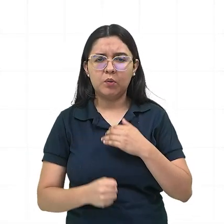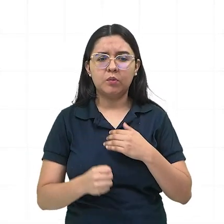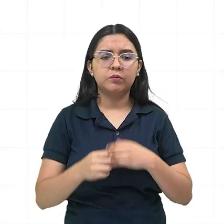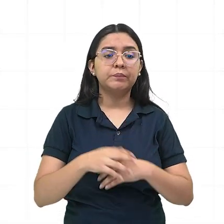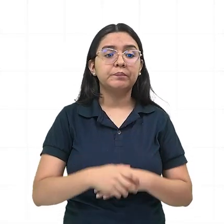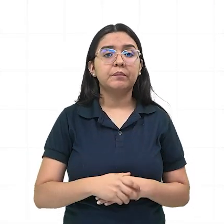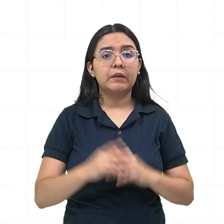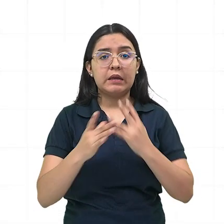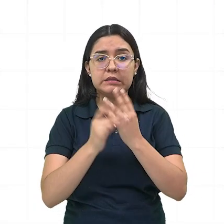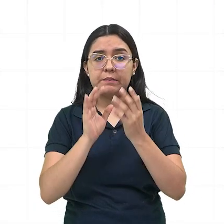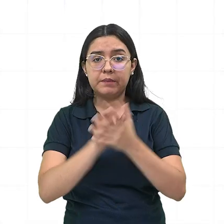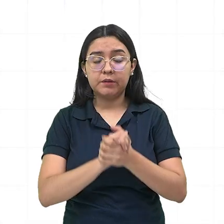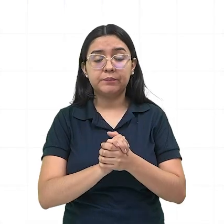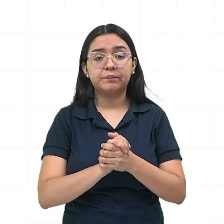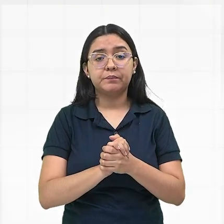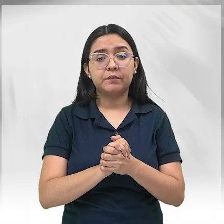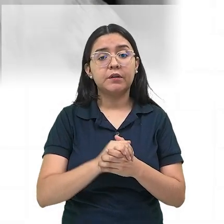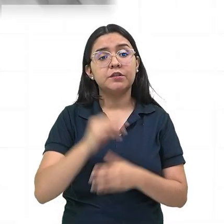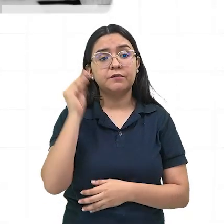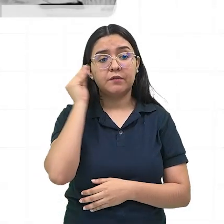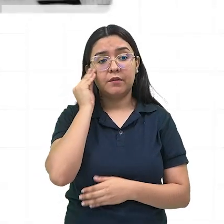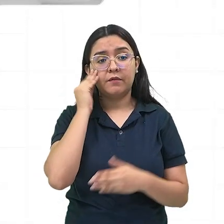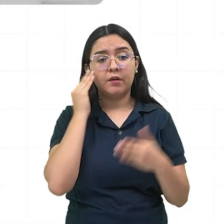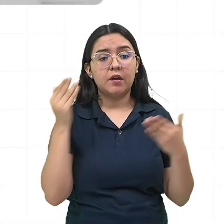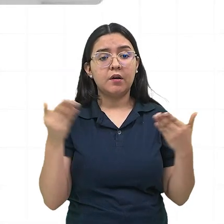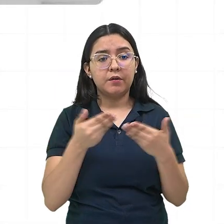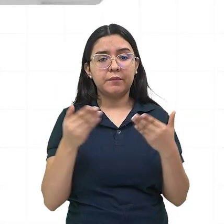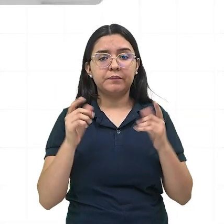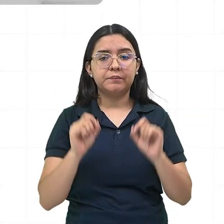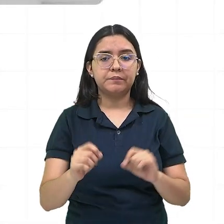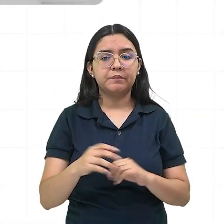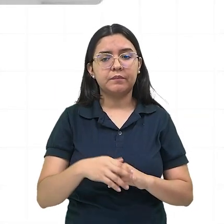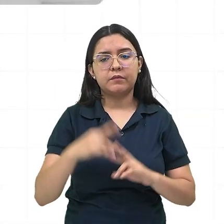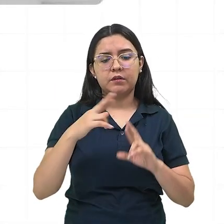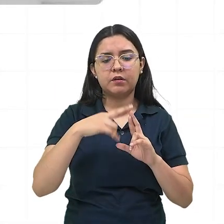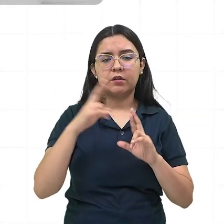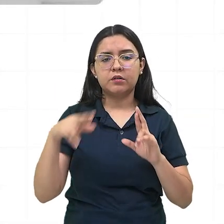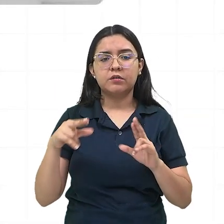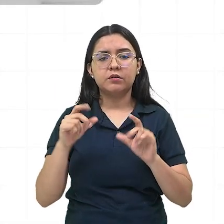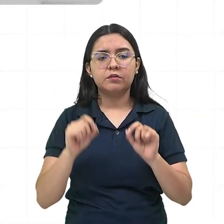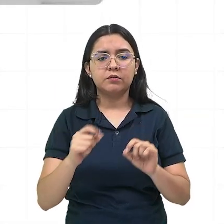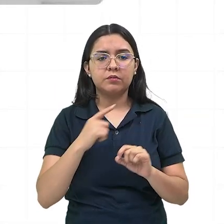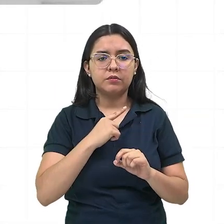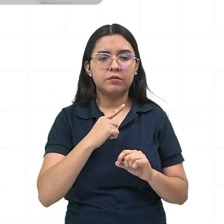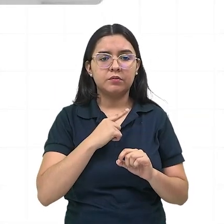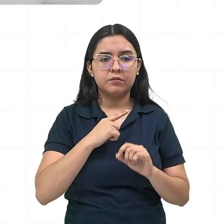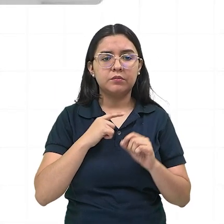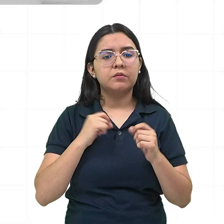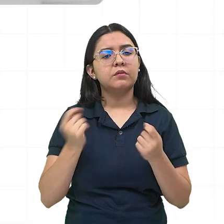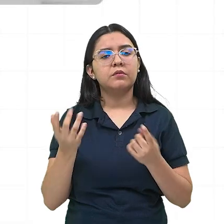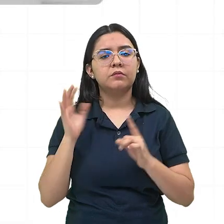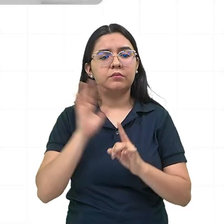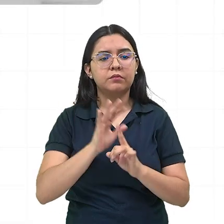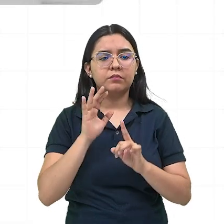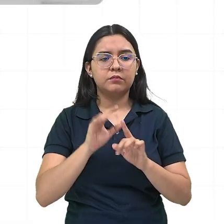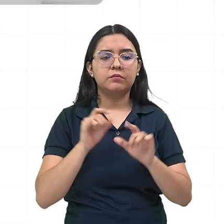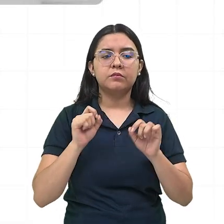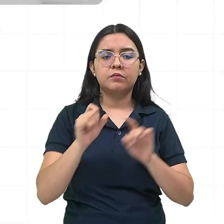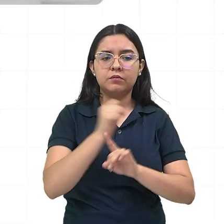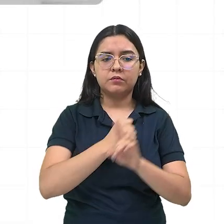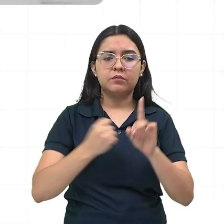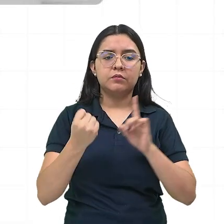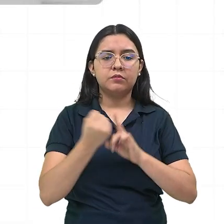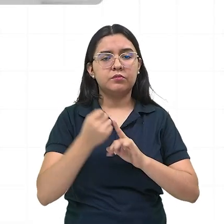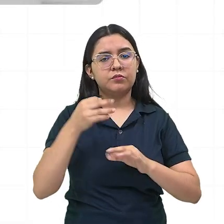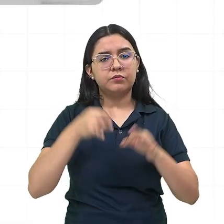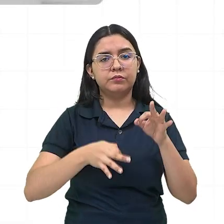casamento. E aqui a gente vai ver um pouco do histórico disso, tá? Religiões frequentemente impulsionam movimentos sociais em busca de justiça